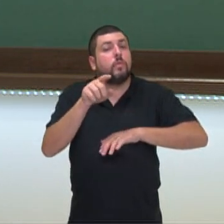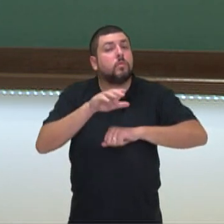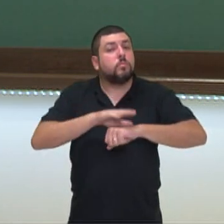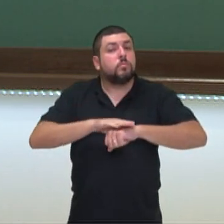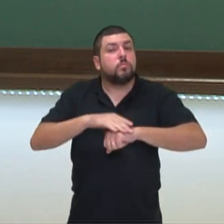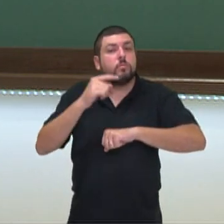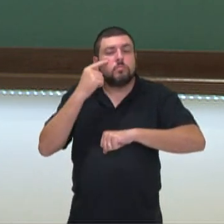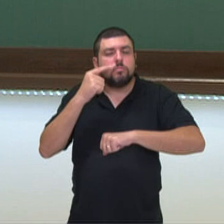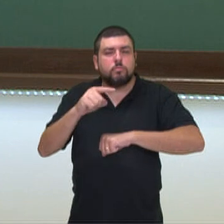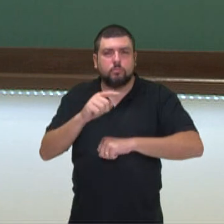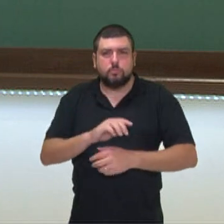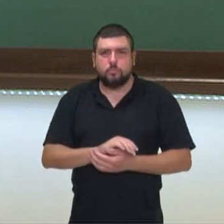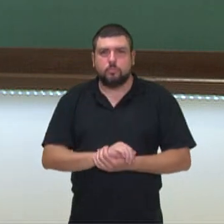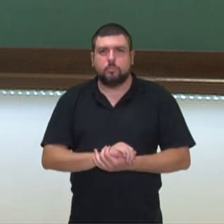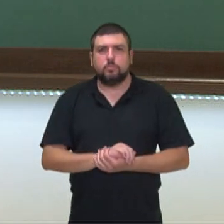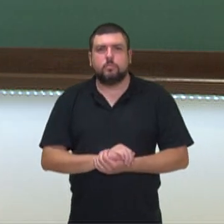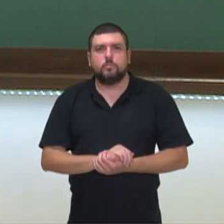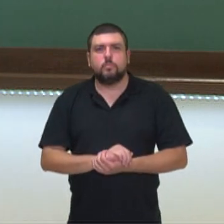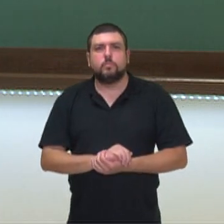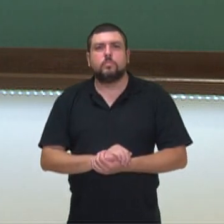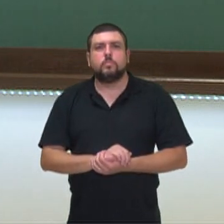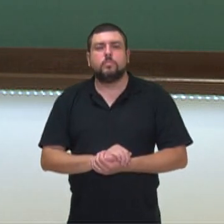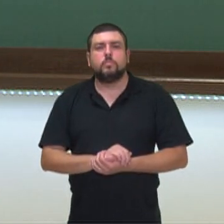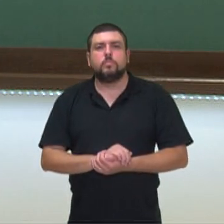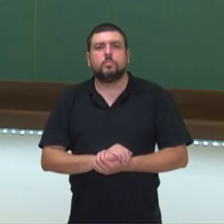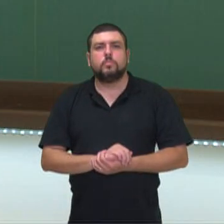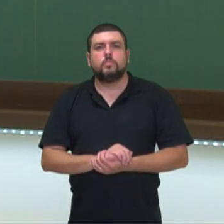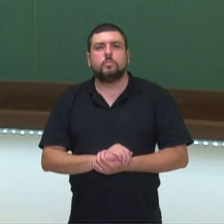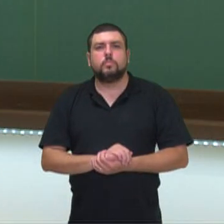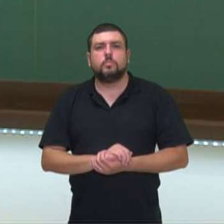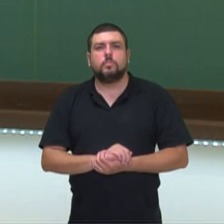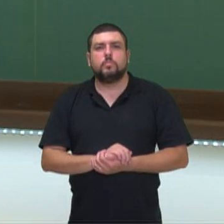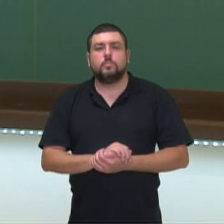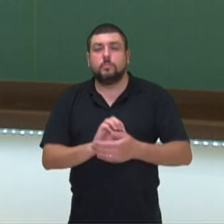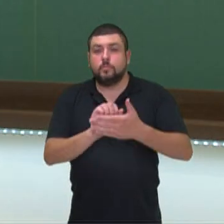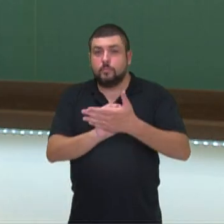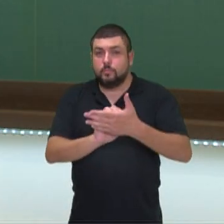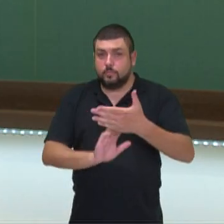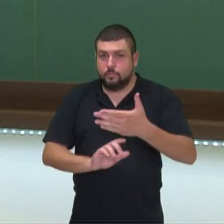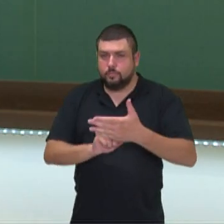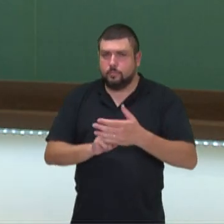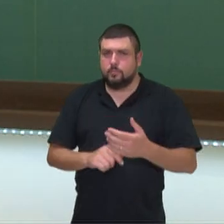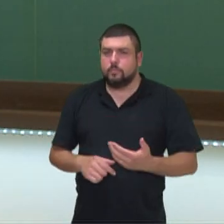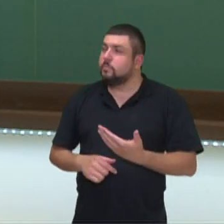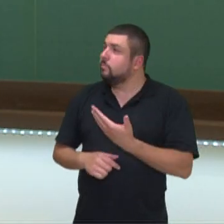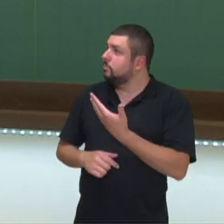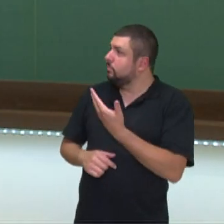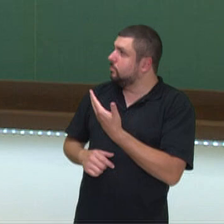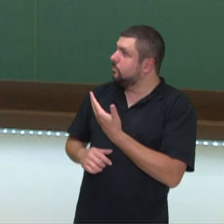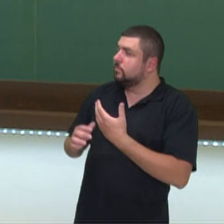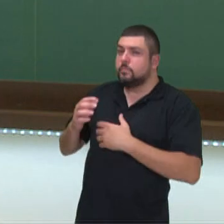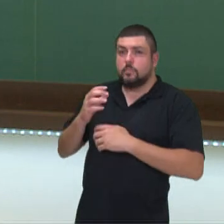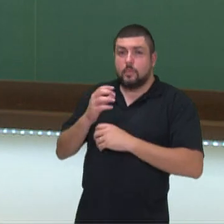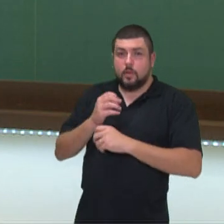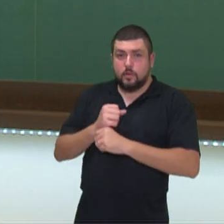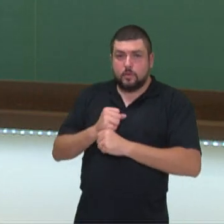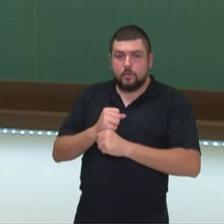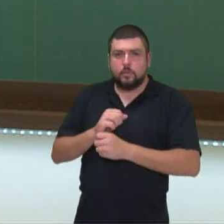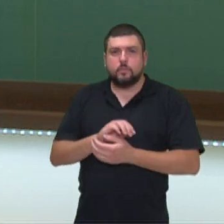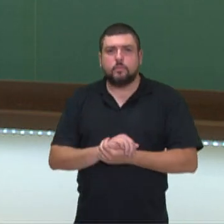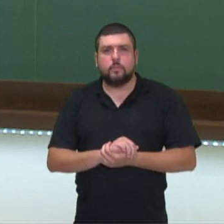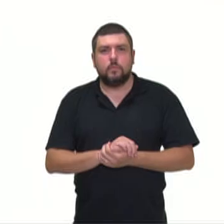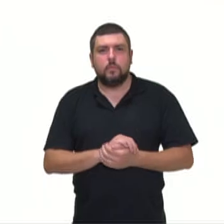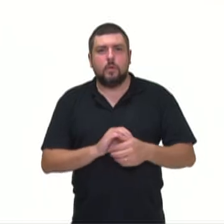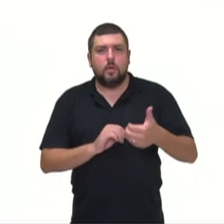por trás da potência de base 10. Bom, o exercício é, vamos calcular as potências abaixo? Então você tem 10